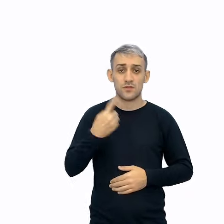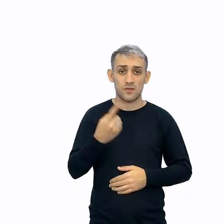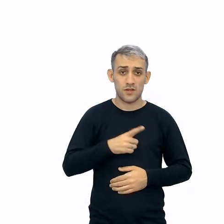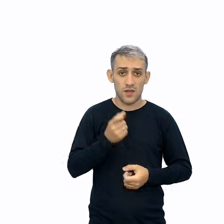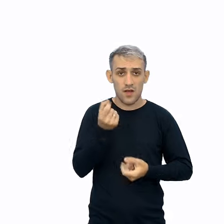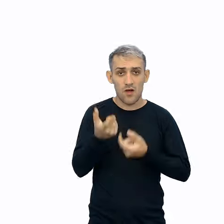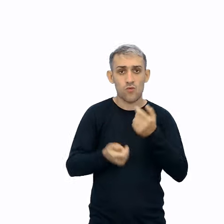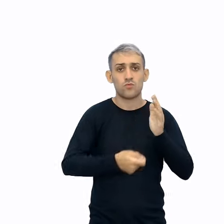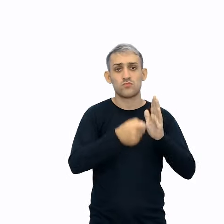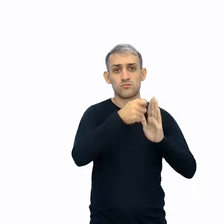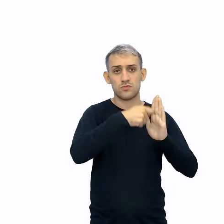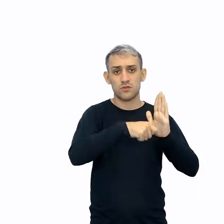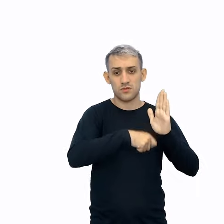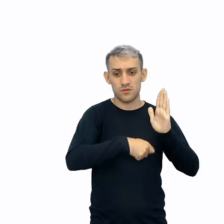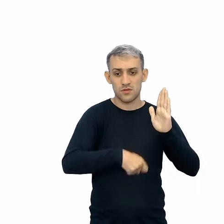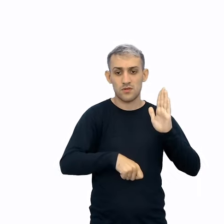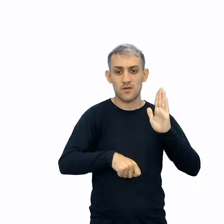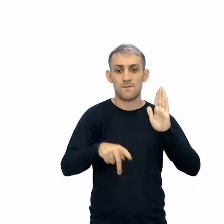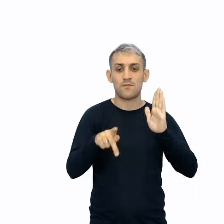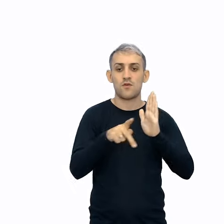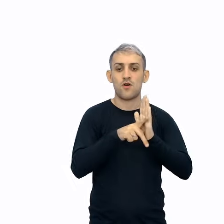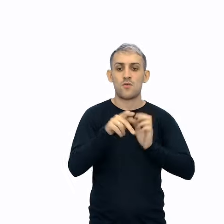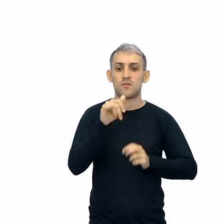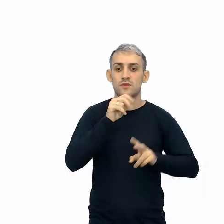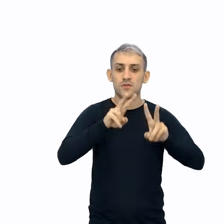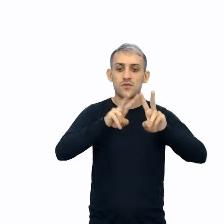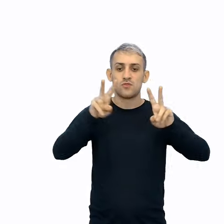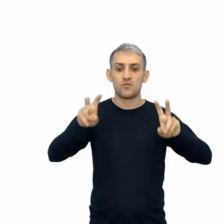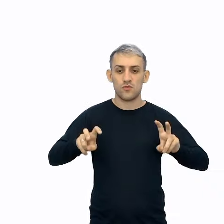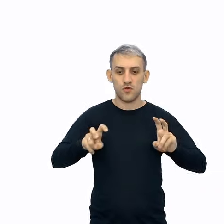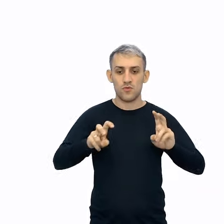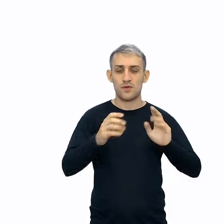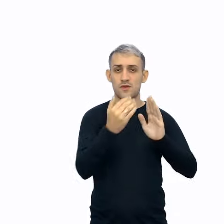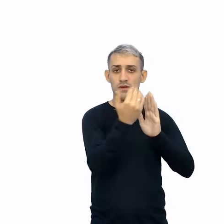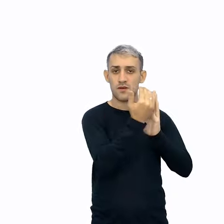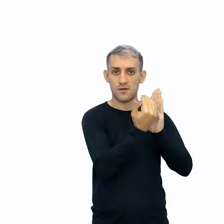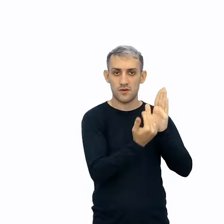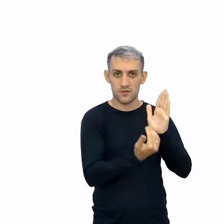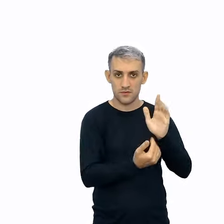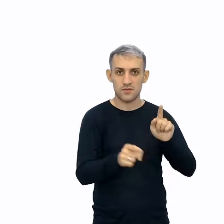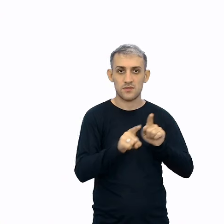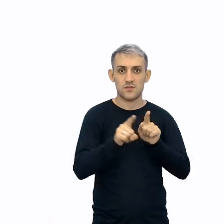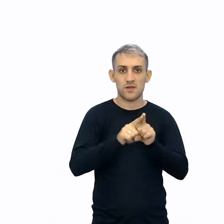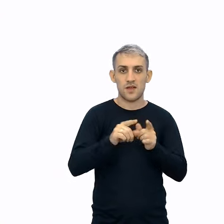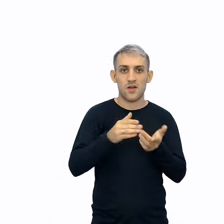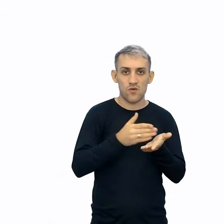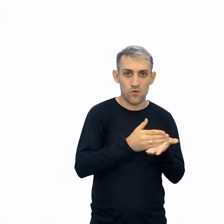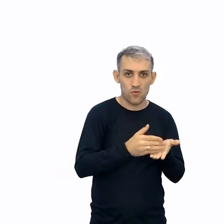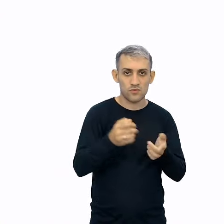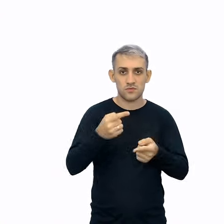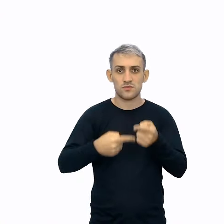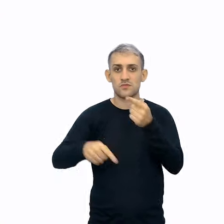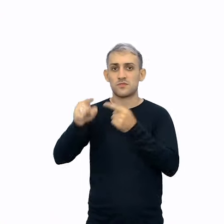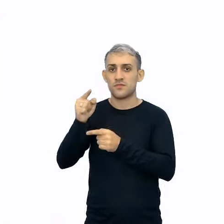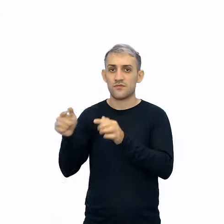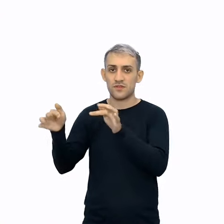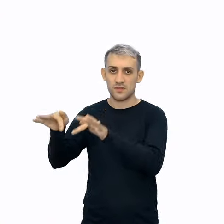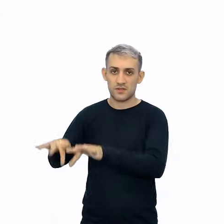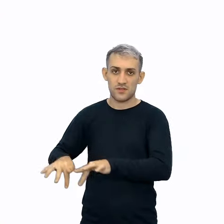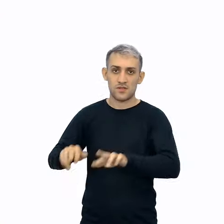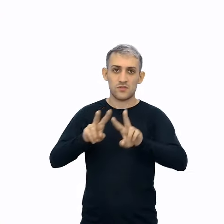rubricas que seria a distribuição da programação à introdução e desenvolvimento e conclusão do tema,